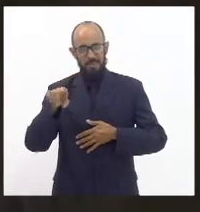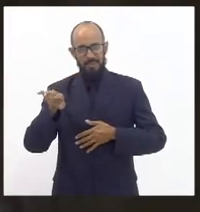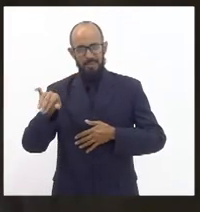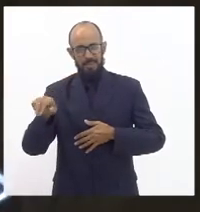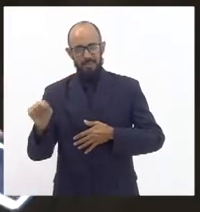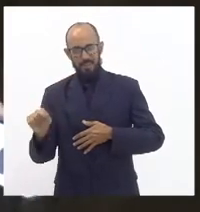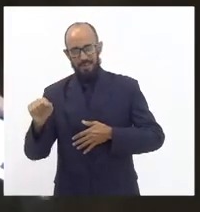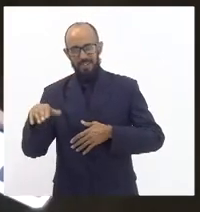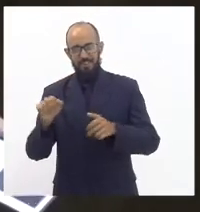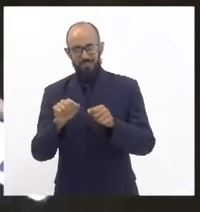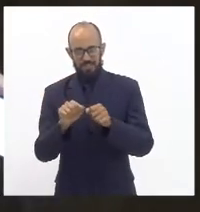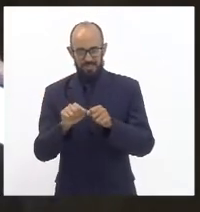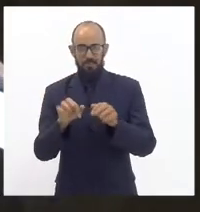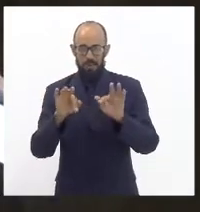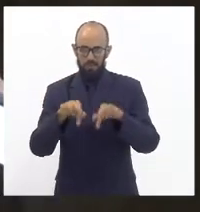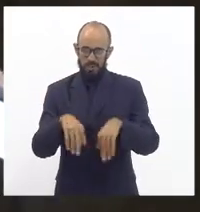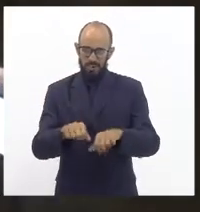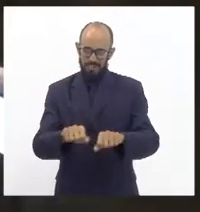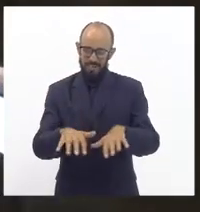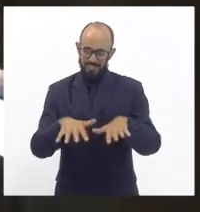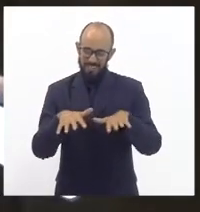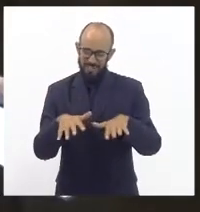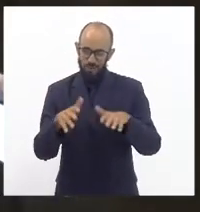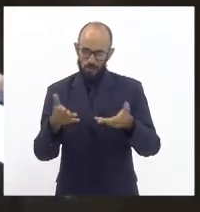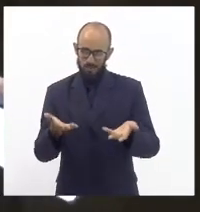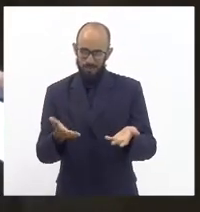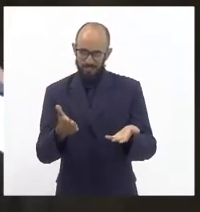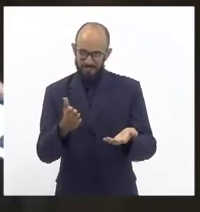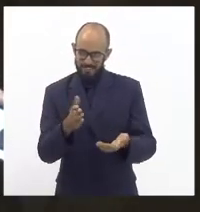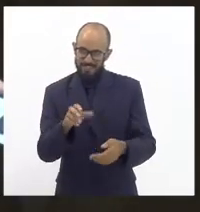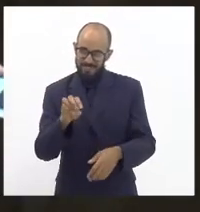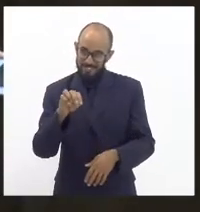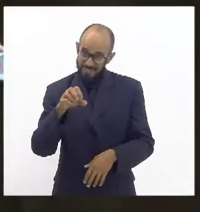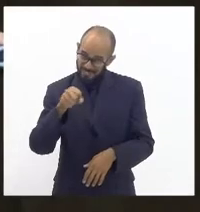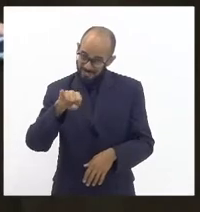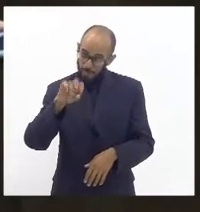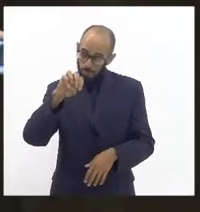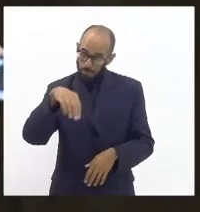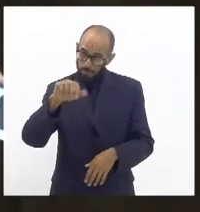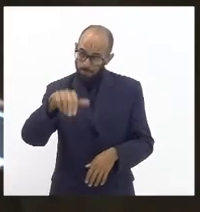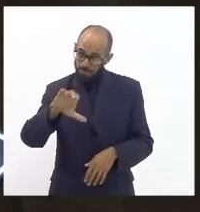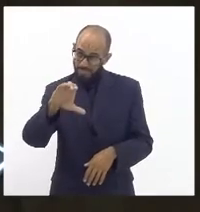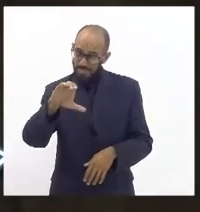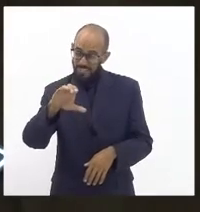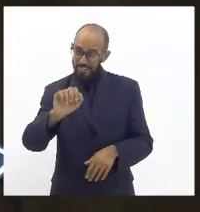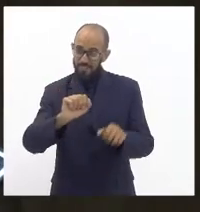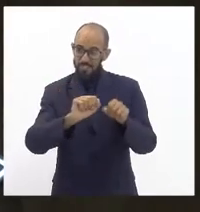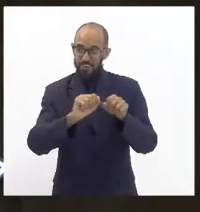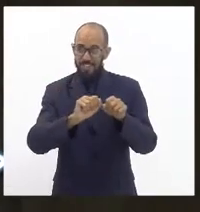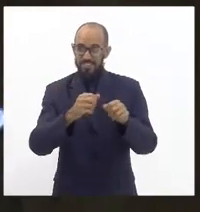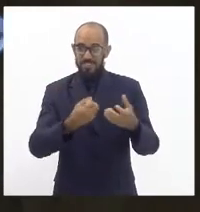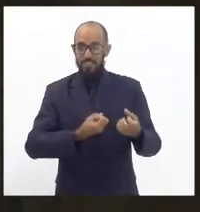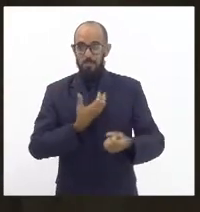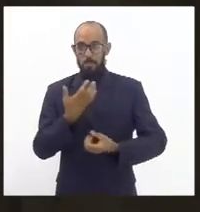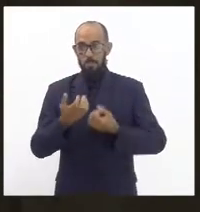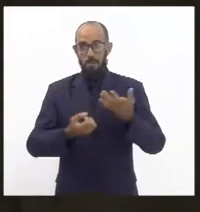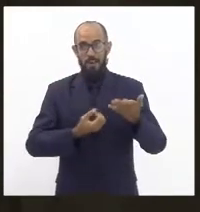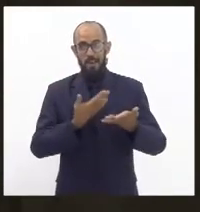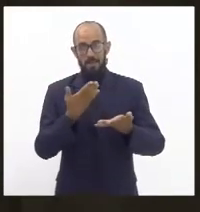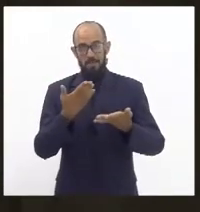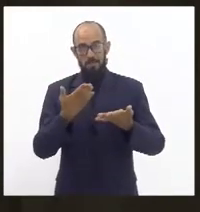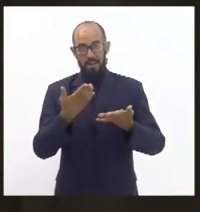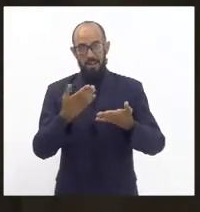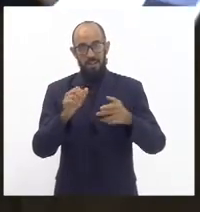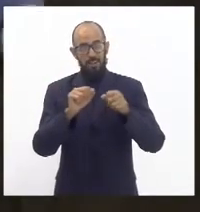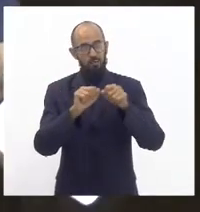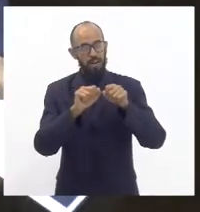terminar a sessão aí já que o link fez o poema lá é e faz